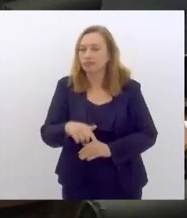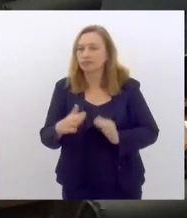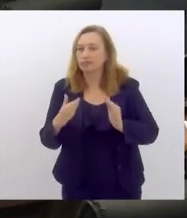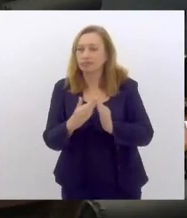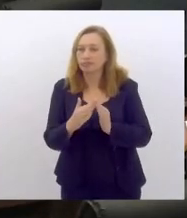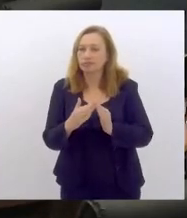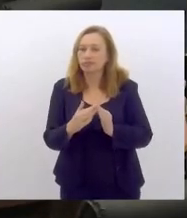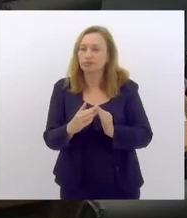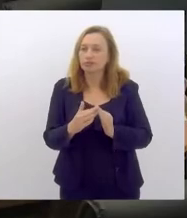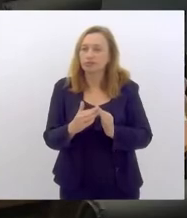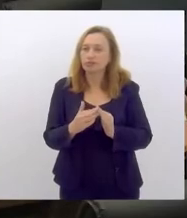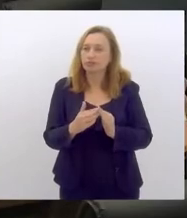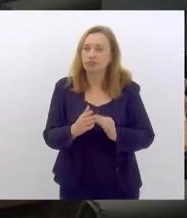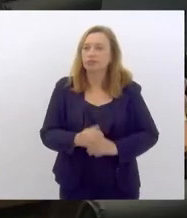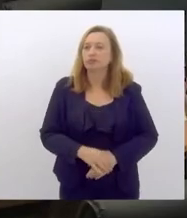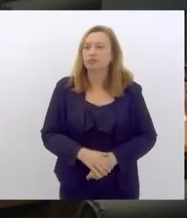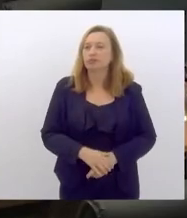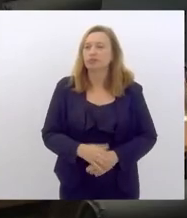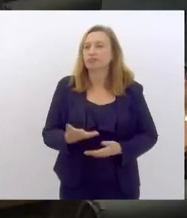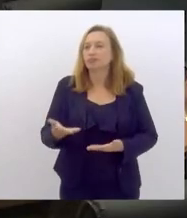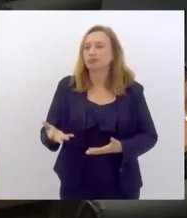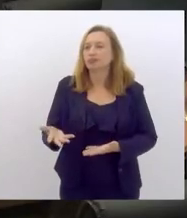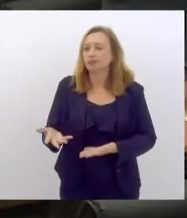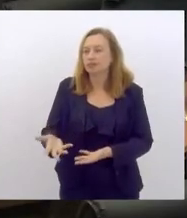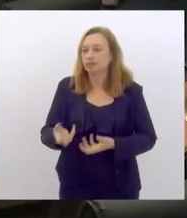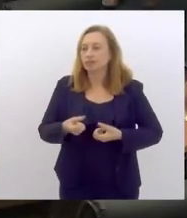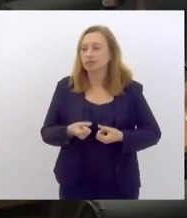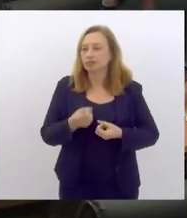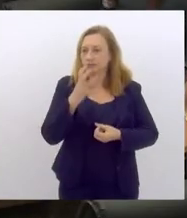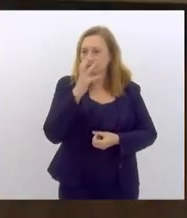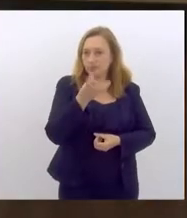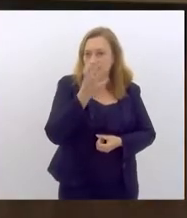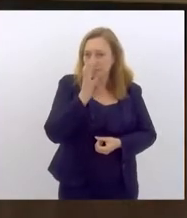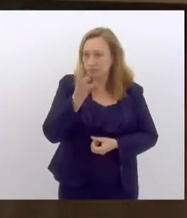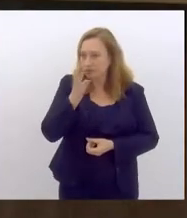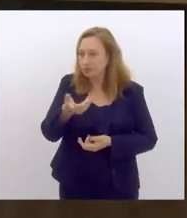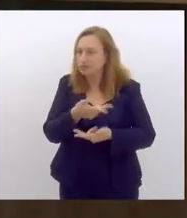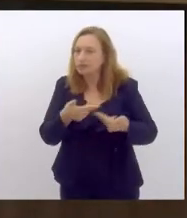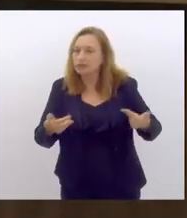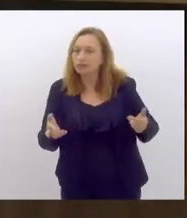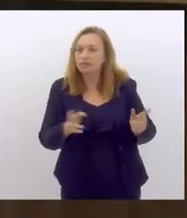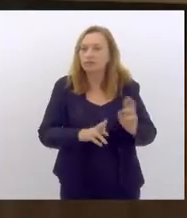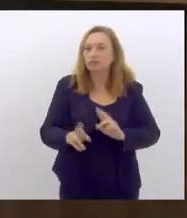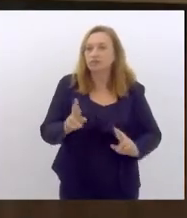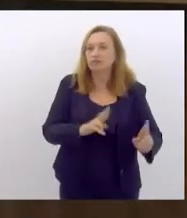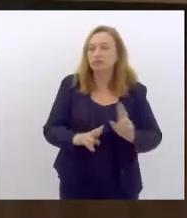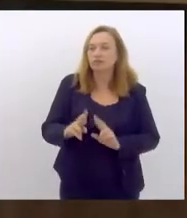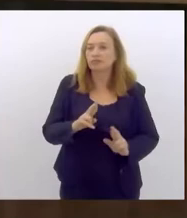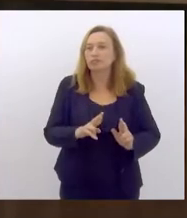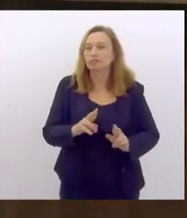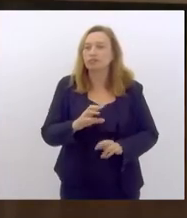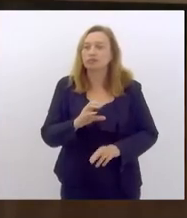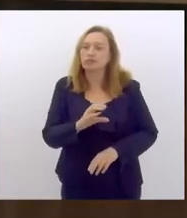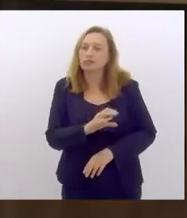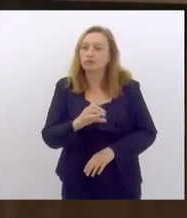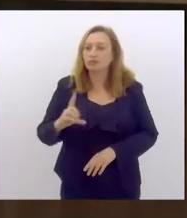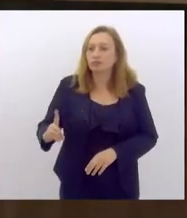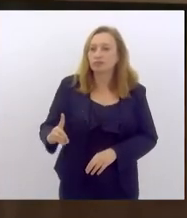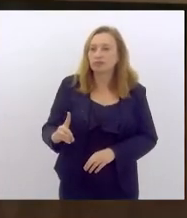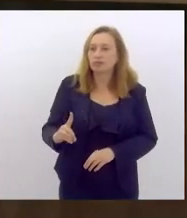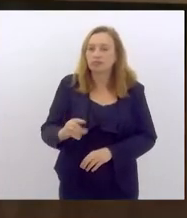casa que eu recebi várias denúncias em relação ao coordenador